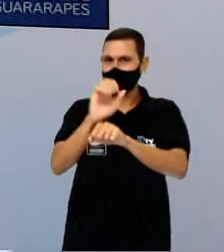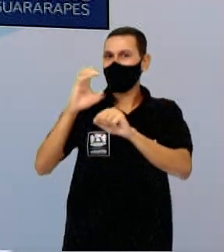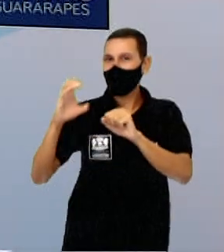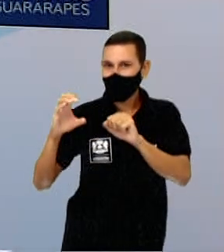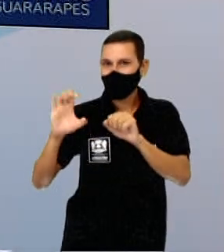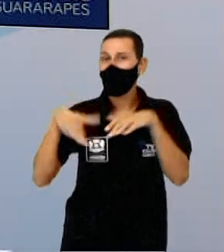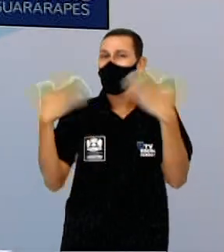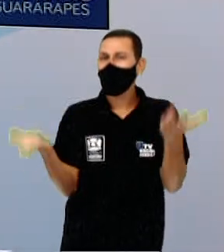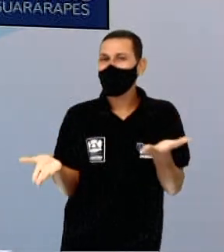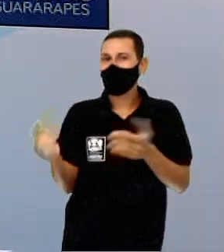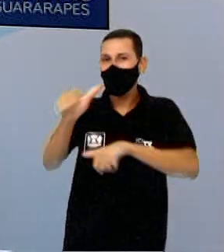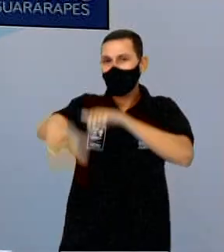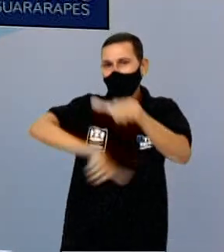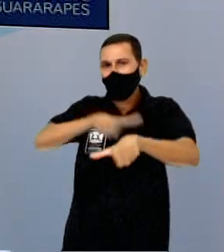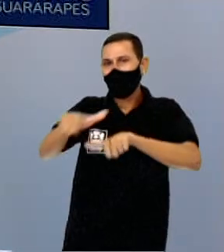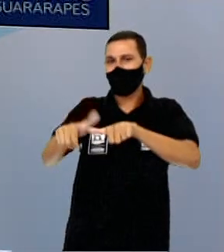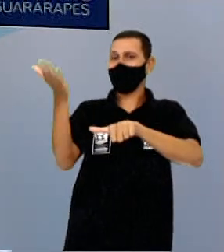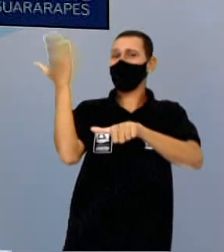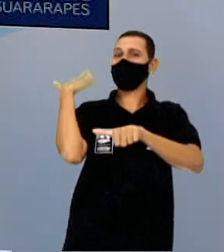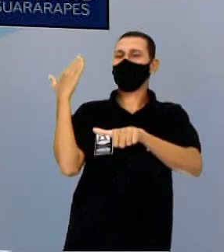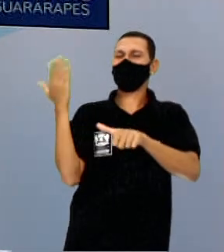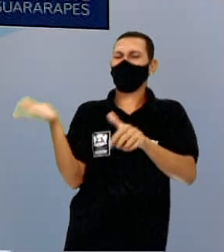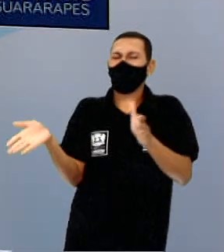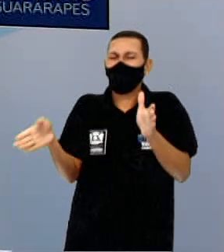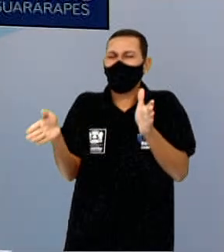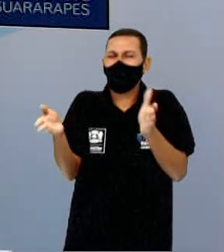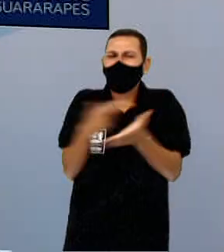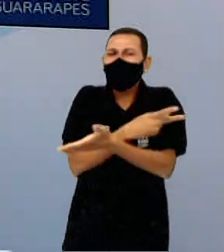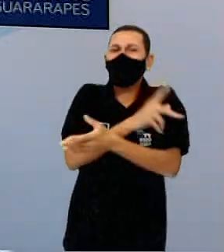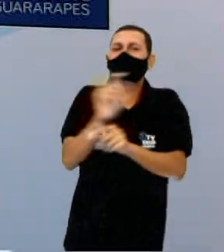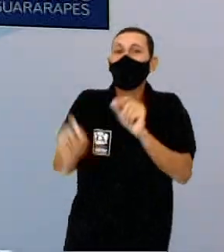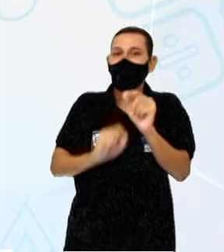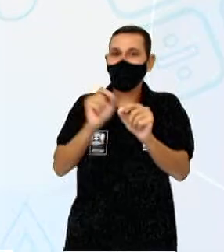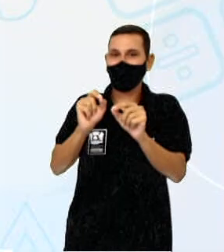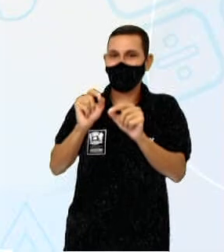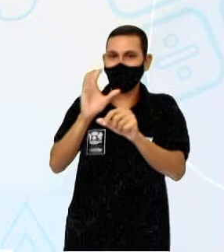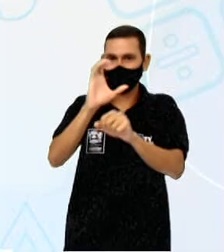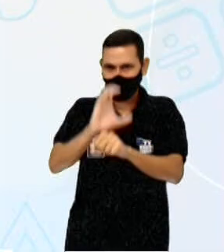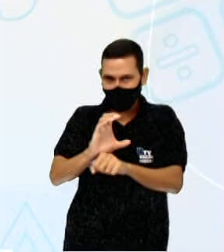E. Eu só fiz acrescentar o D para colocar no passado, certo?